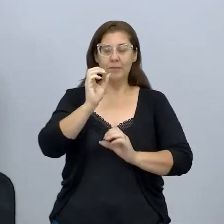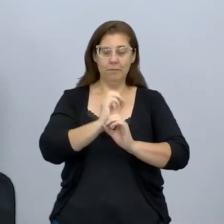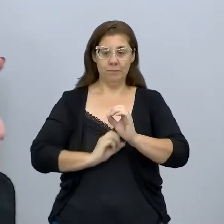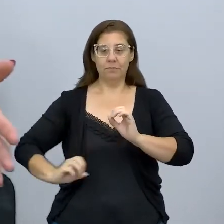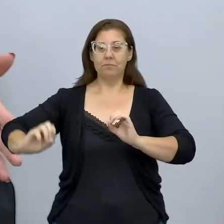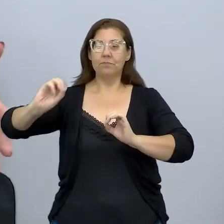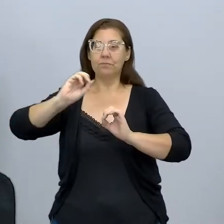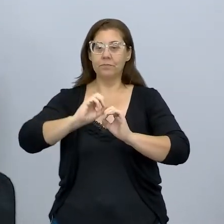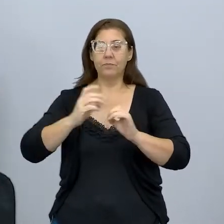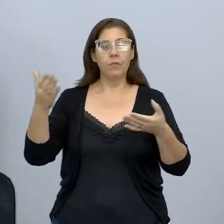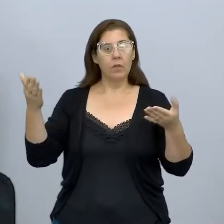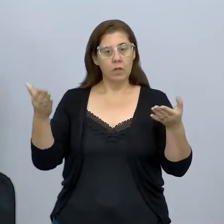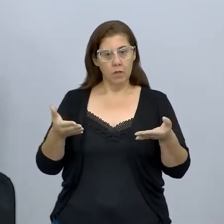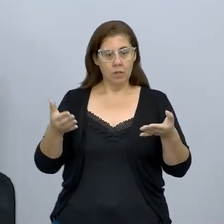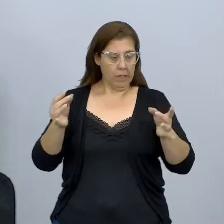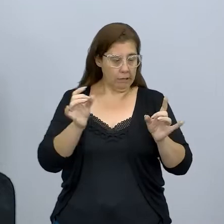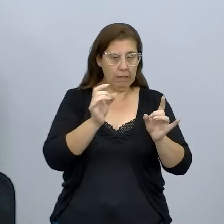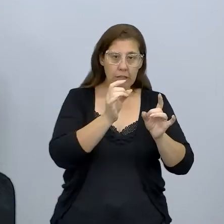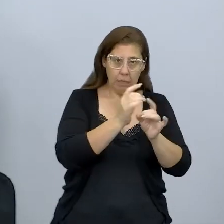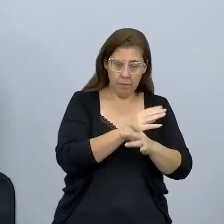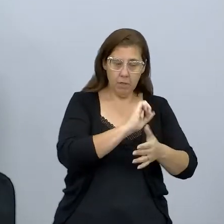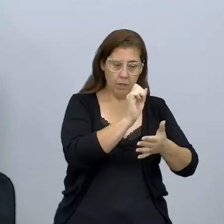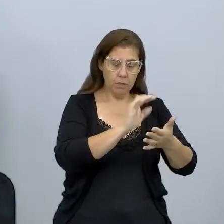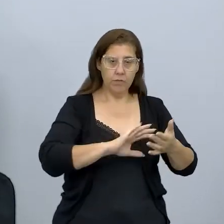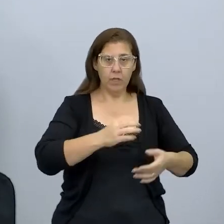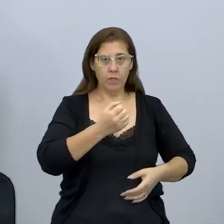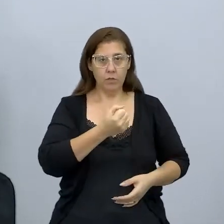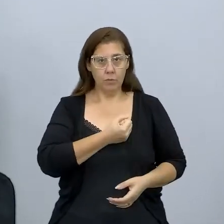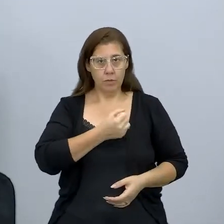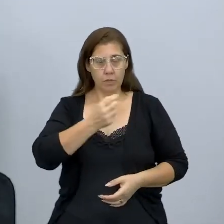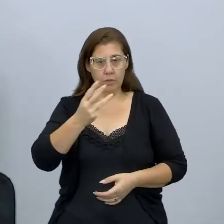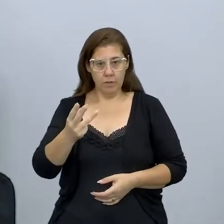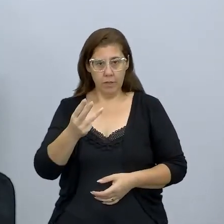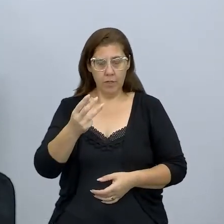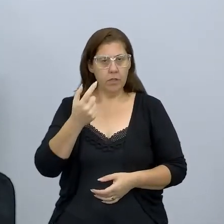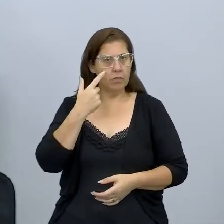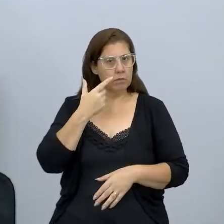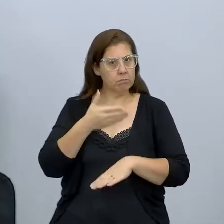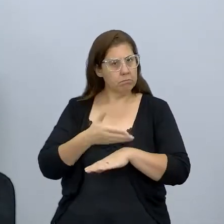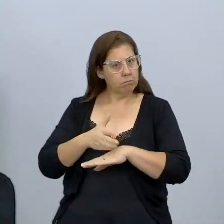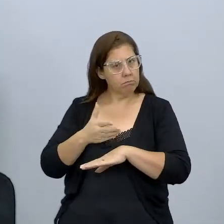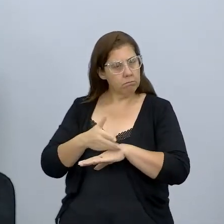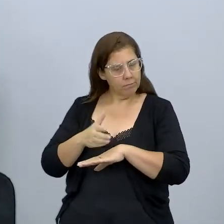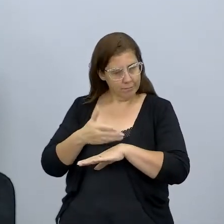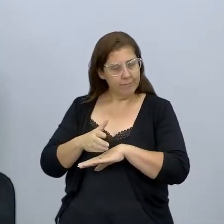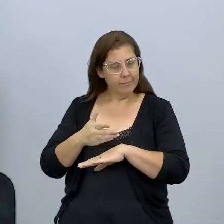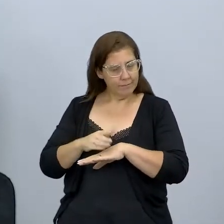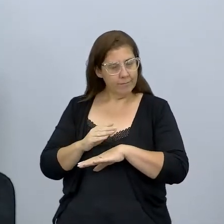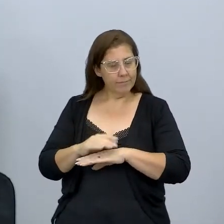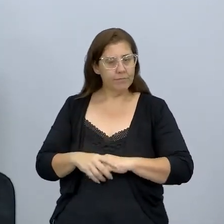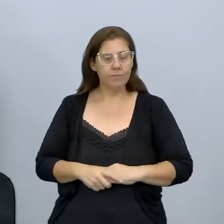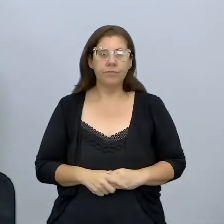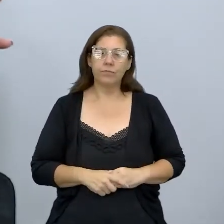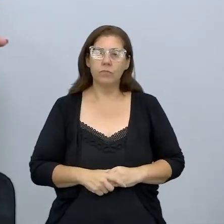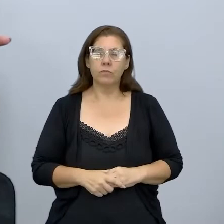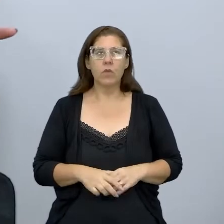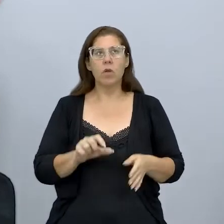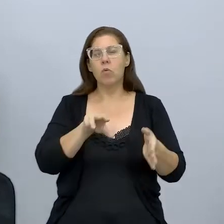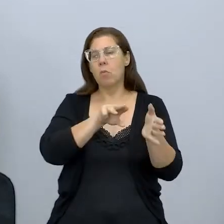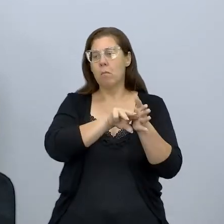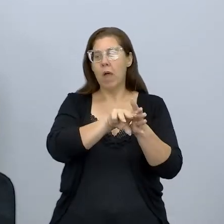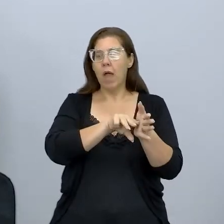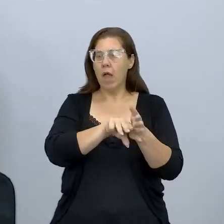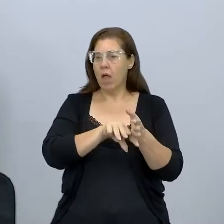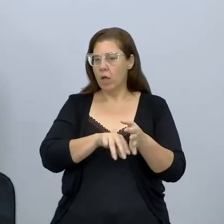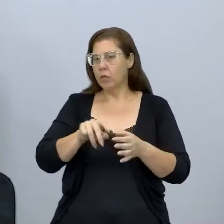de Mídias. Hoje a gente está finalizando a nossa atividade 3. Nós vamos simular aí, né, uma